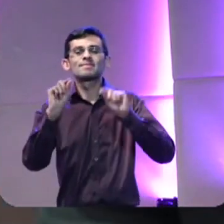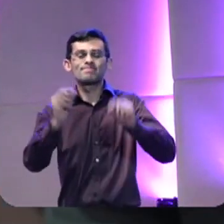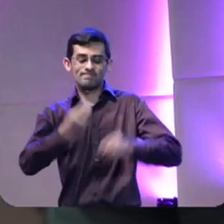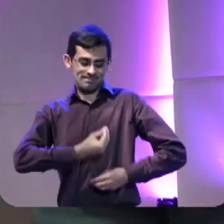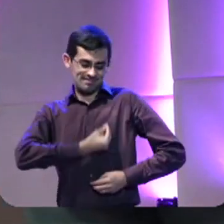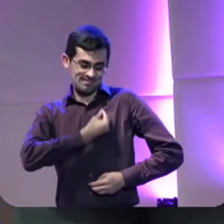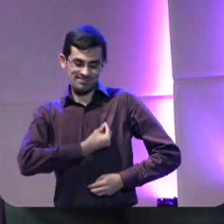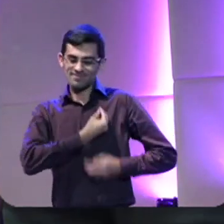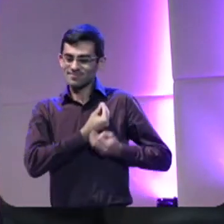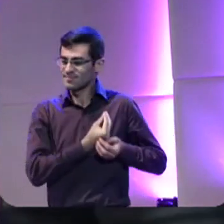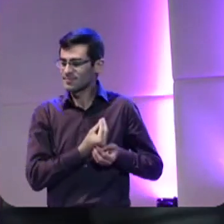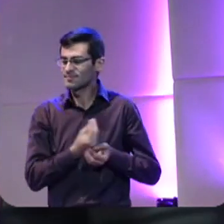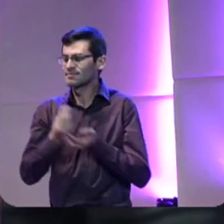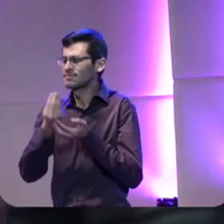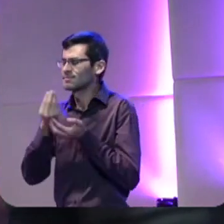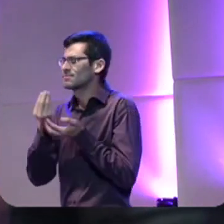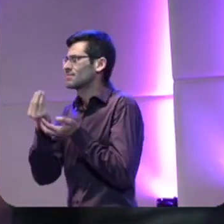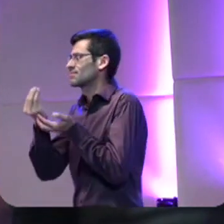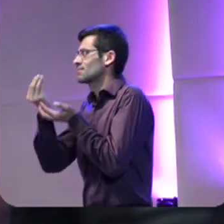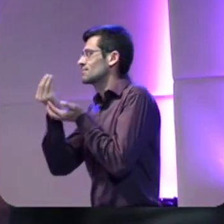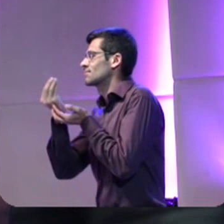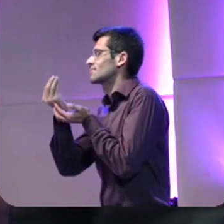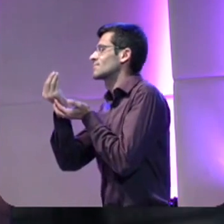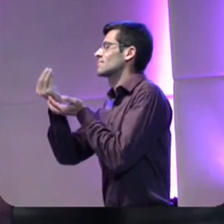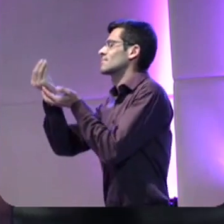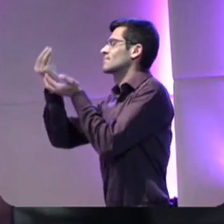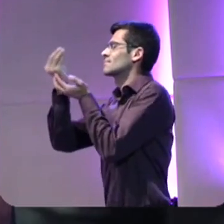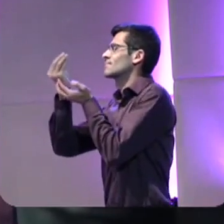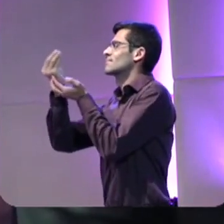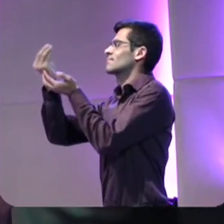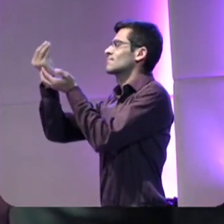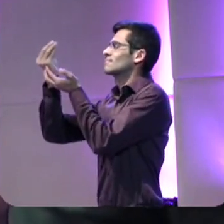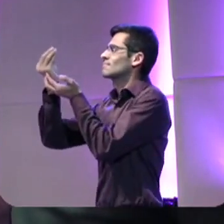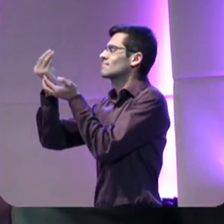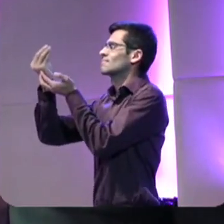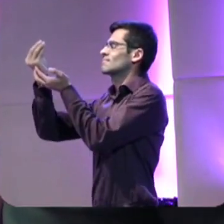Se não entregar-te, ó